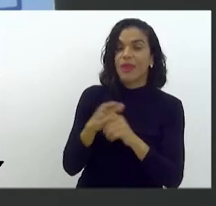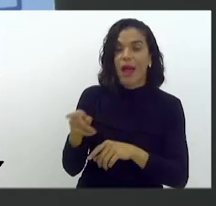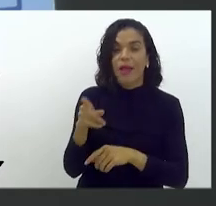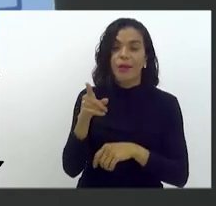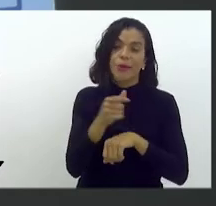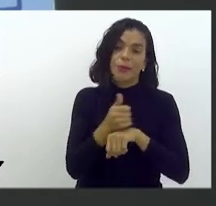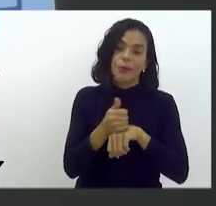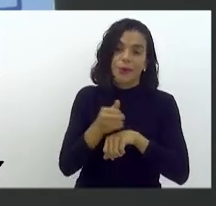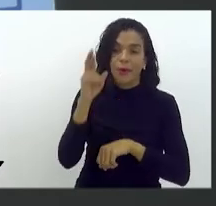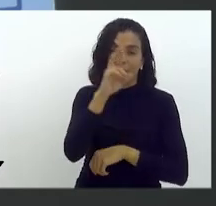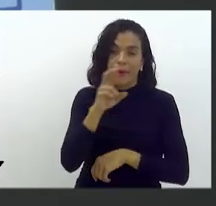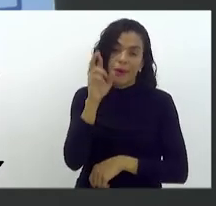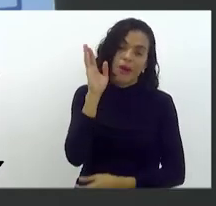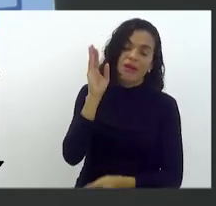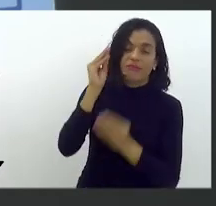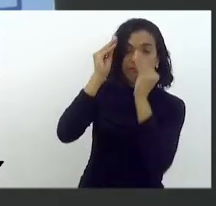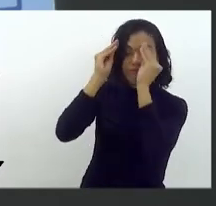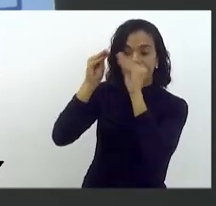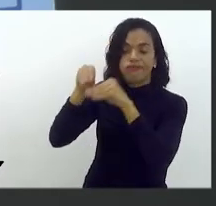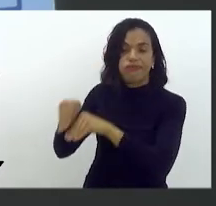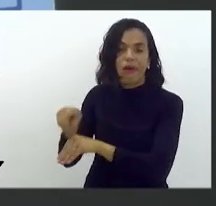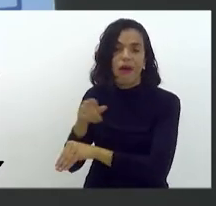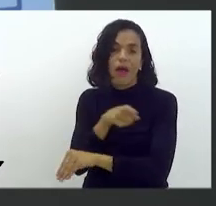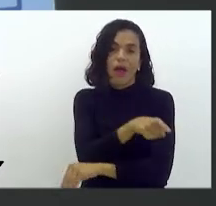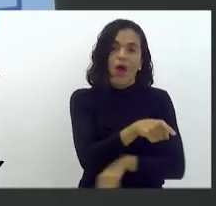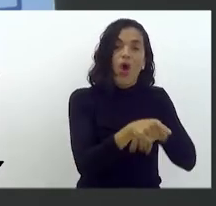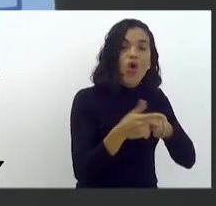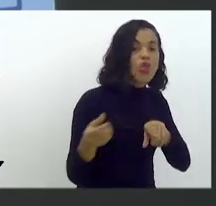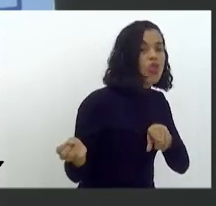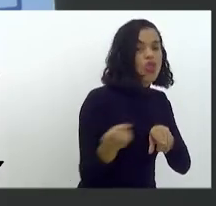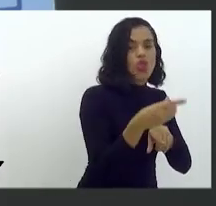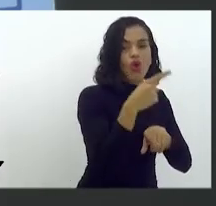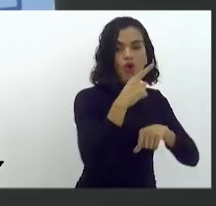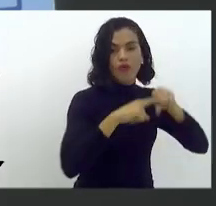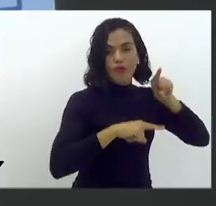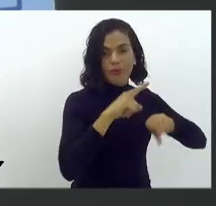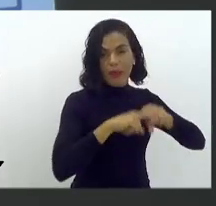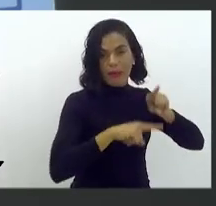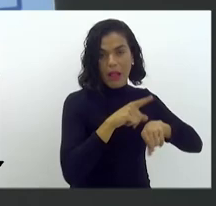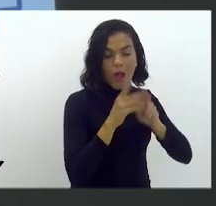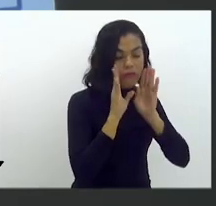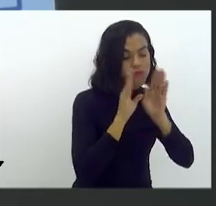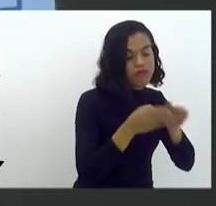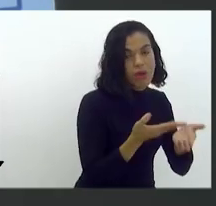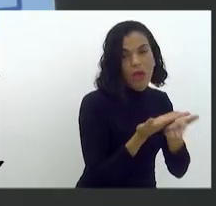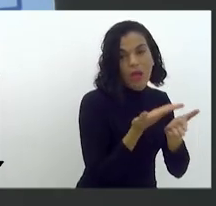para de trabalhar nesse material e parte para outro material para continuar o trabalho